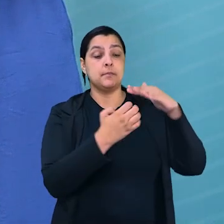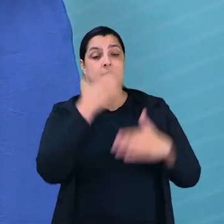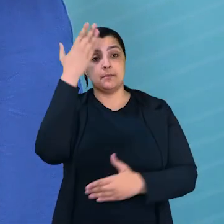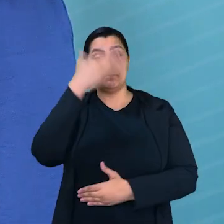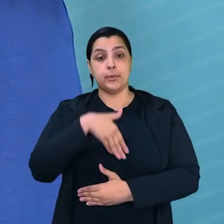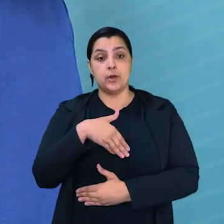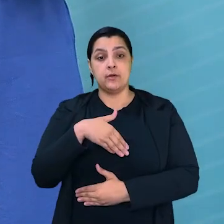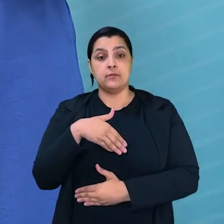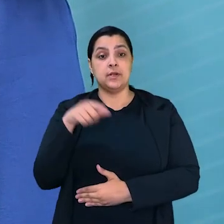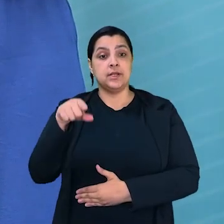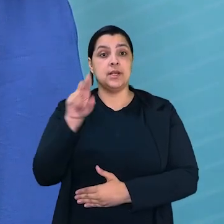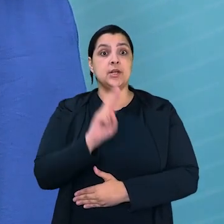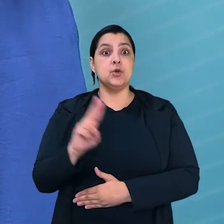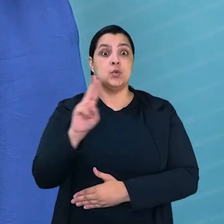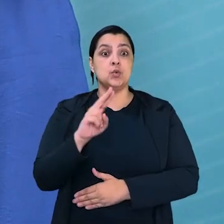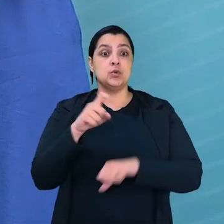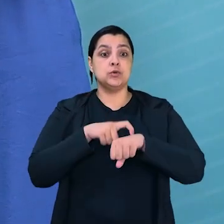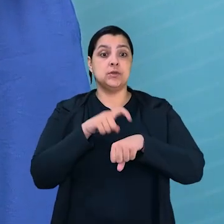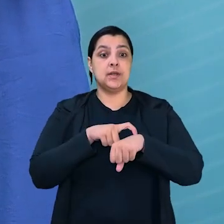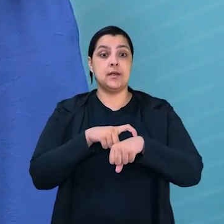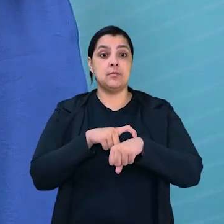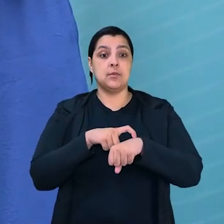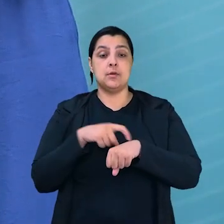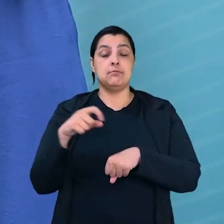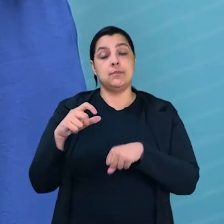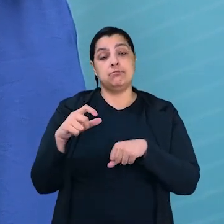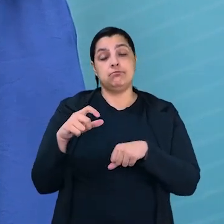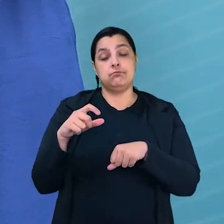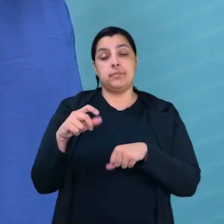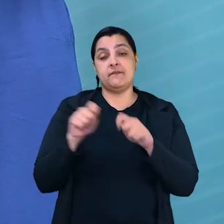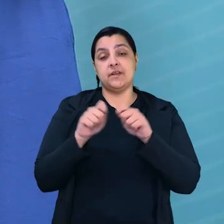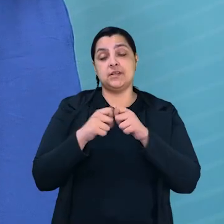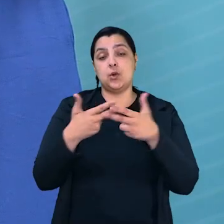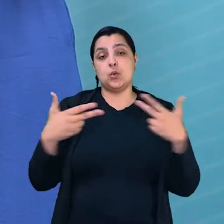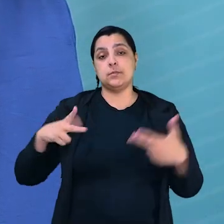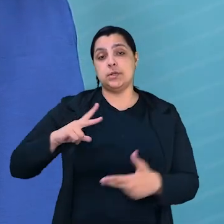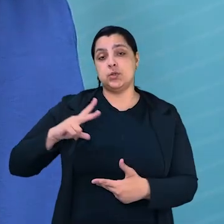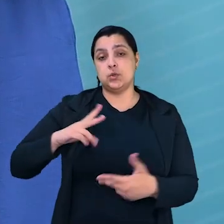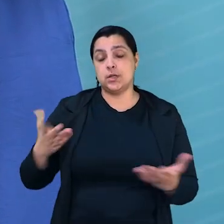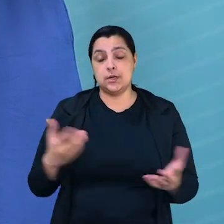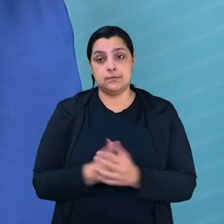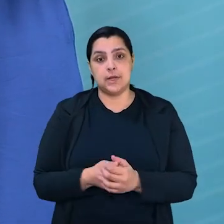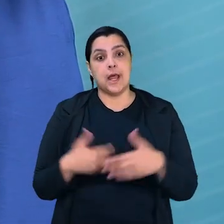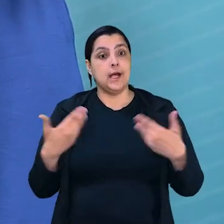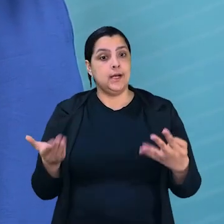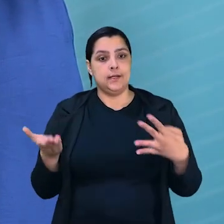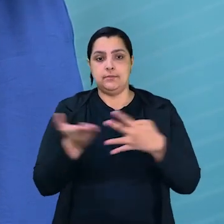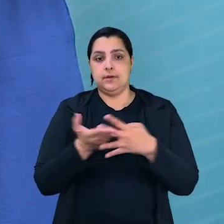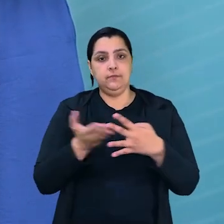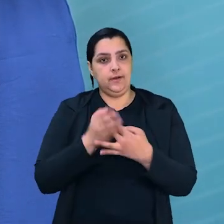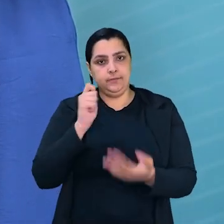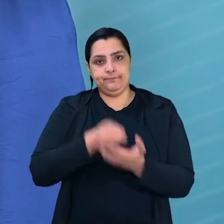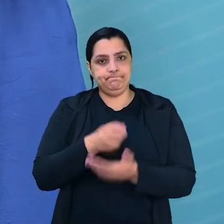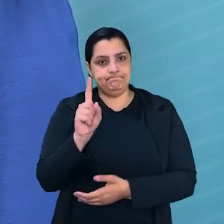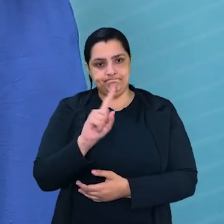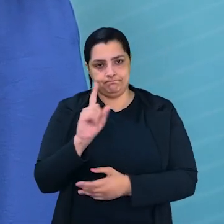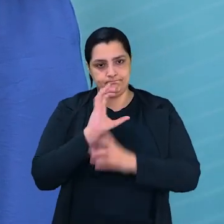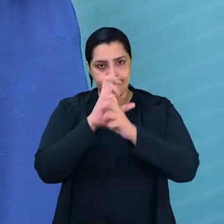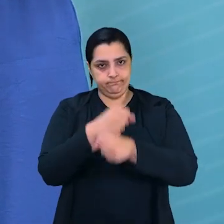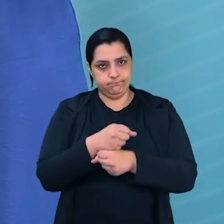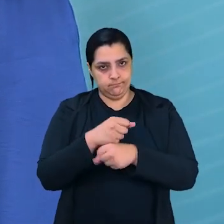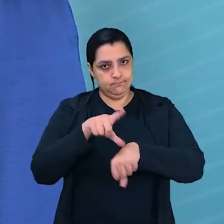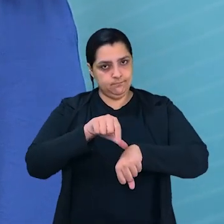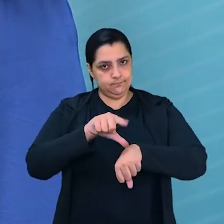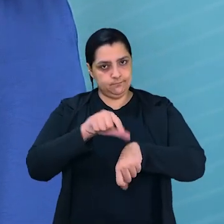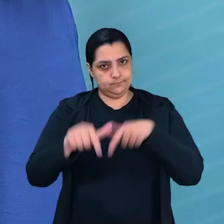empregador comprovar que o professor usa esse tempo para atividades pessoais. Nesse caso, o intervalo não deve ser considerado